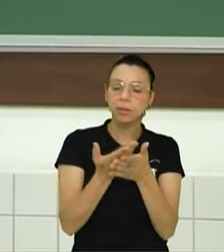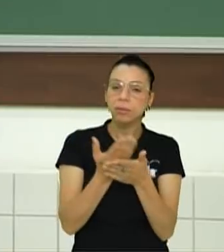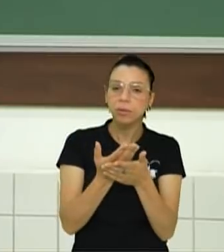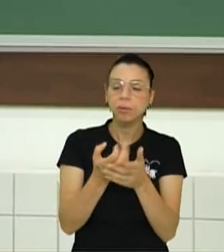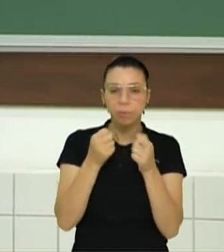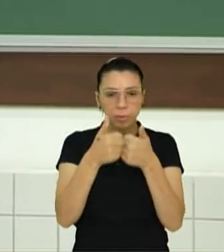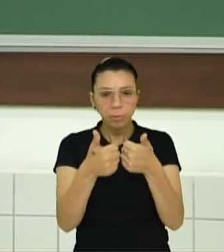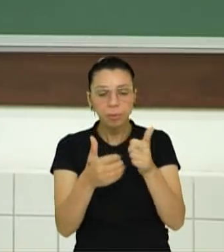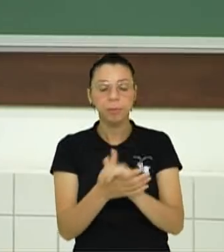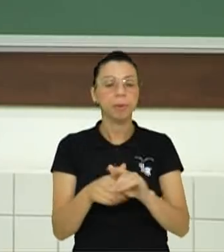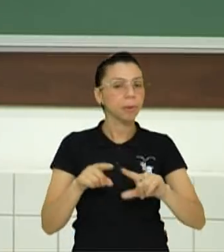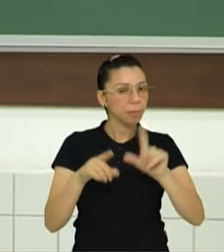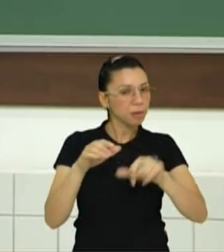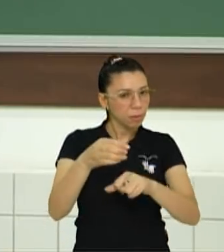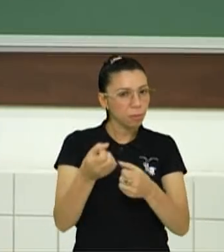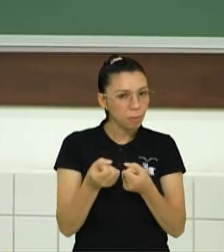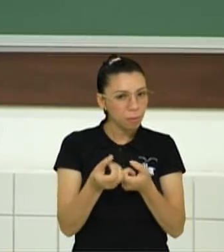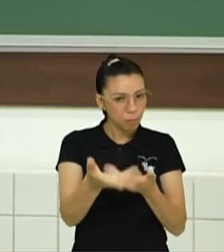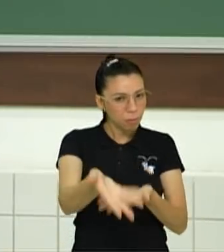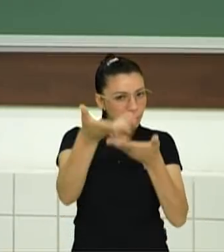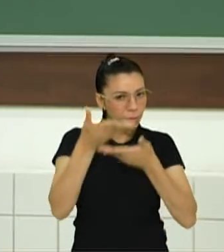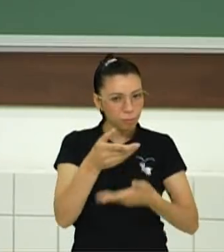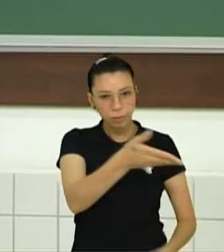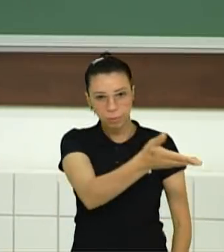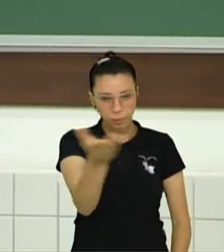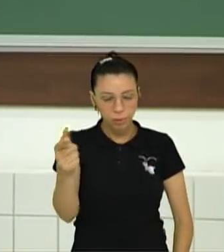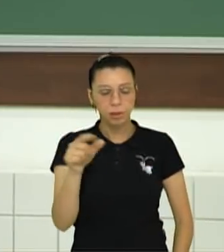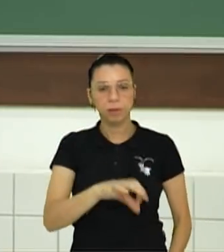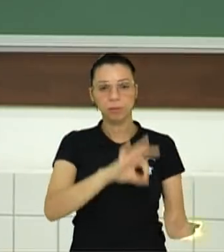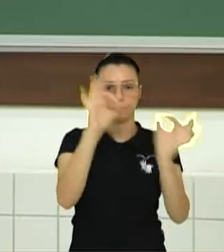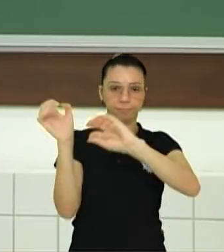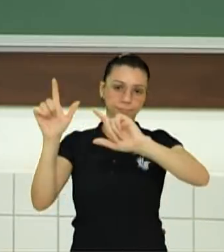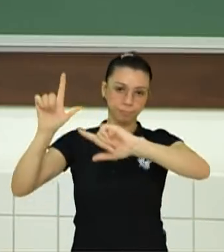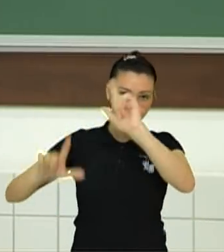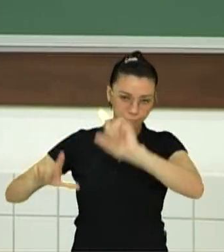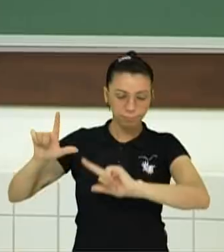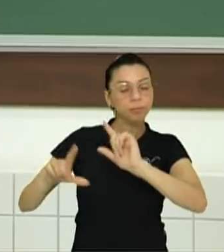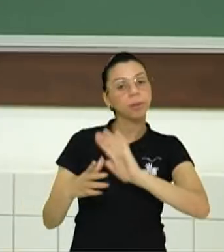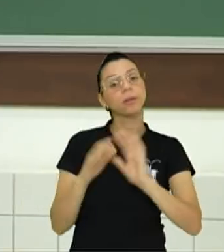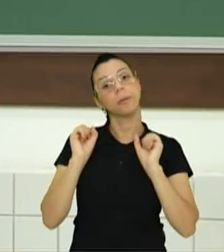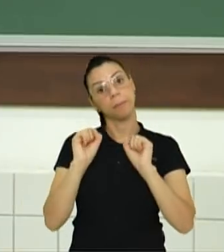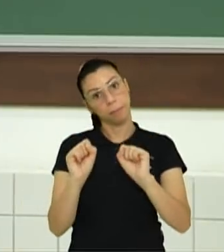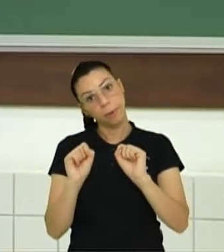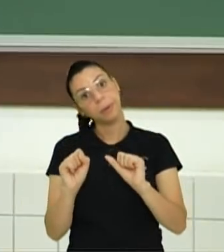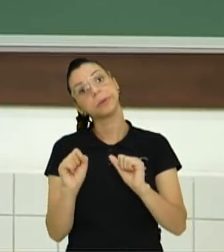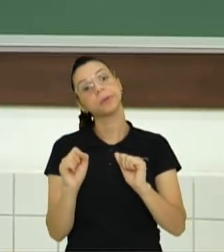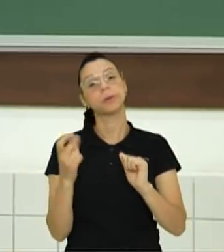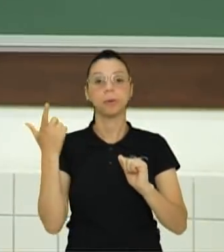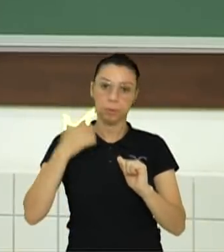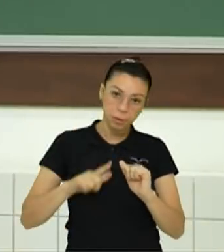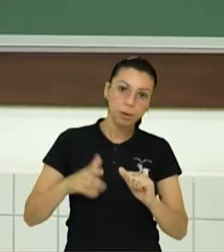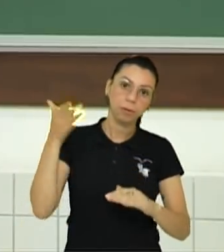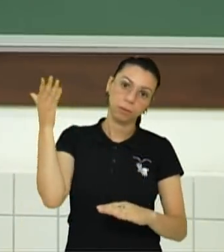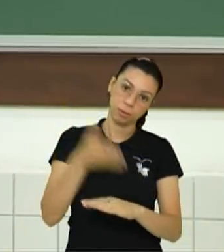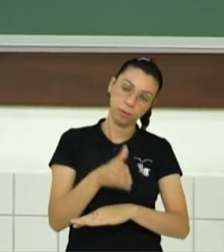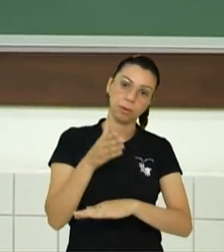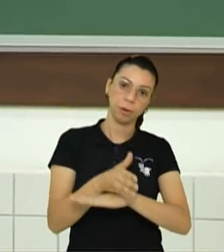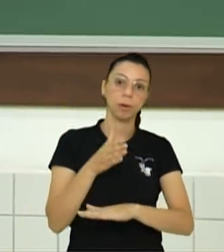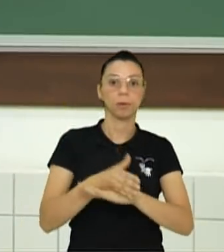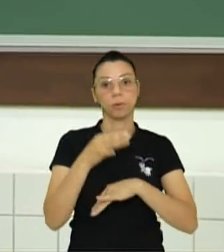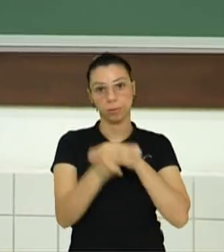bom. Mas eu vou deixar um convite para todos vocês que assistem às aulas pela televisão. Quem pode, quem tem condições, quem tem acesso